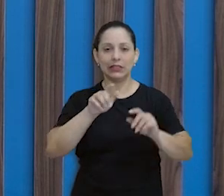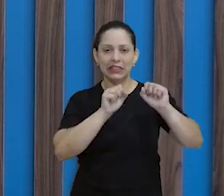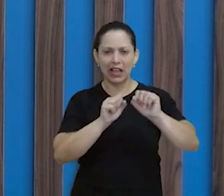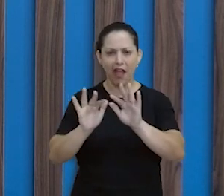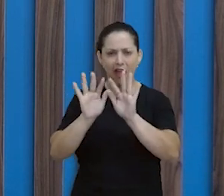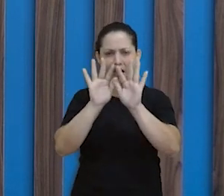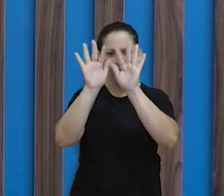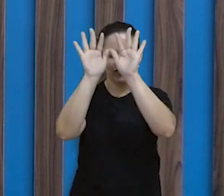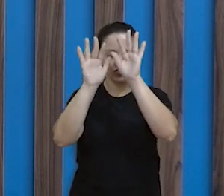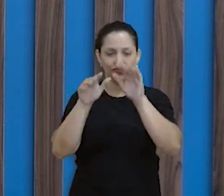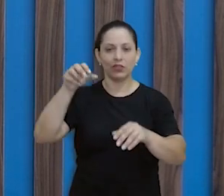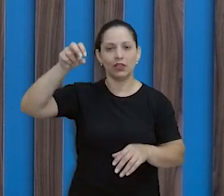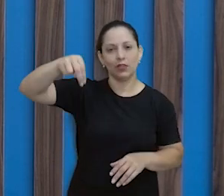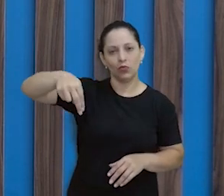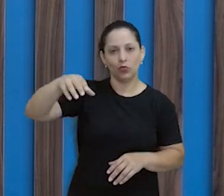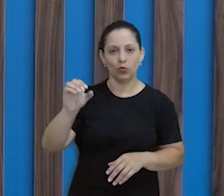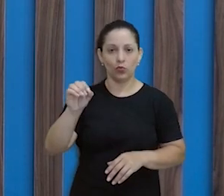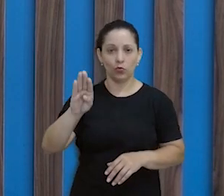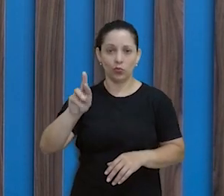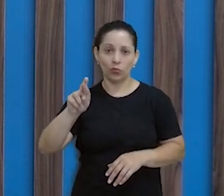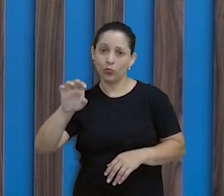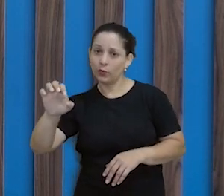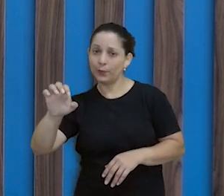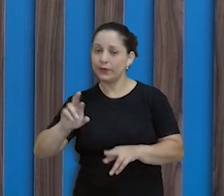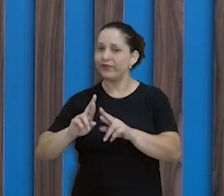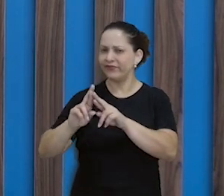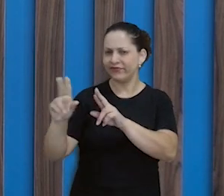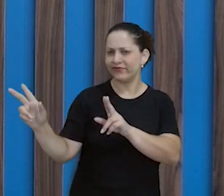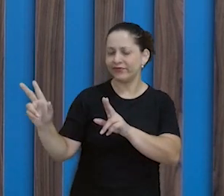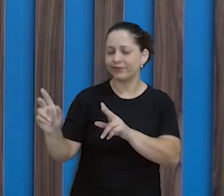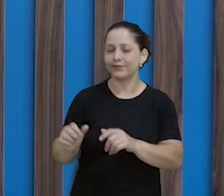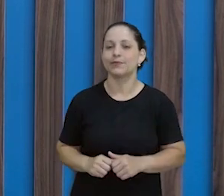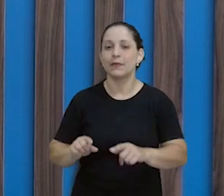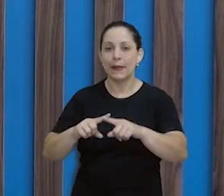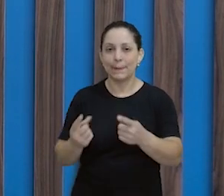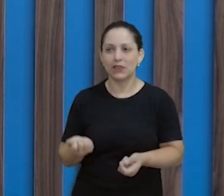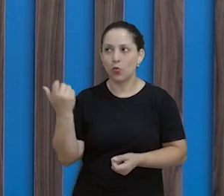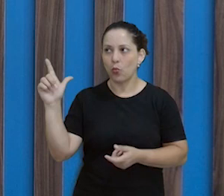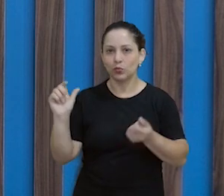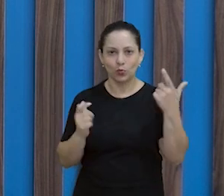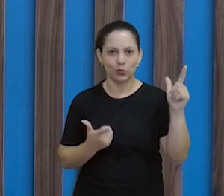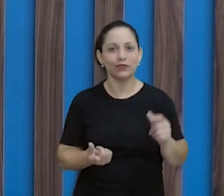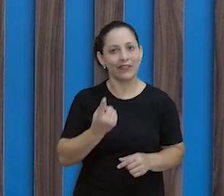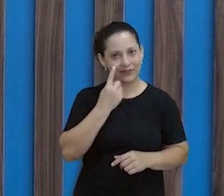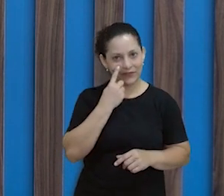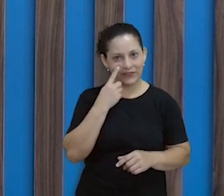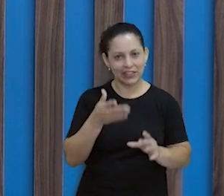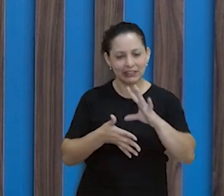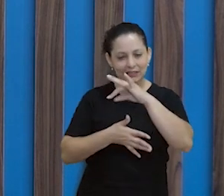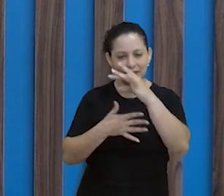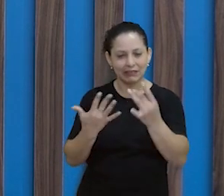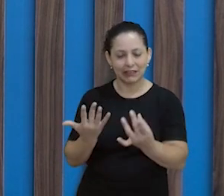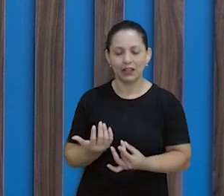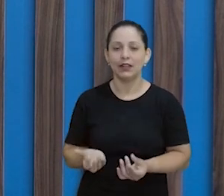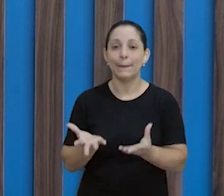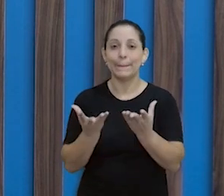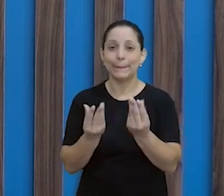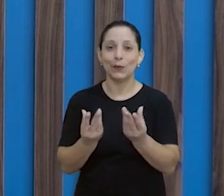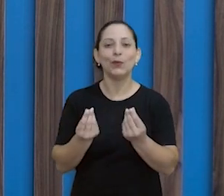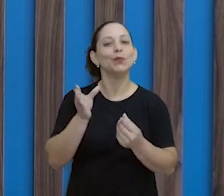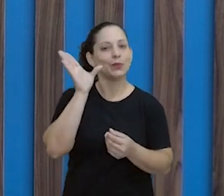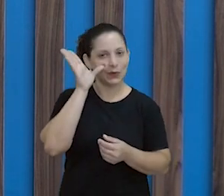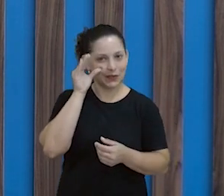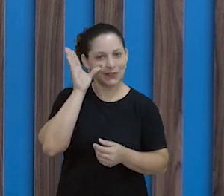primeira camada não pode ter mais de 2. Então aí só vai ter 2, mas os outros a gente vai ver. Então é muito interessante, tem muita